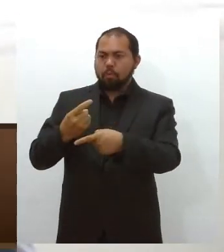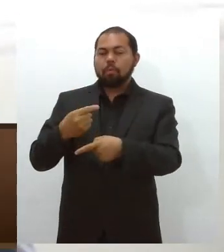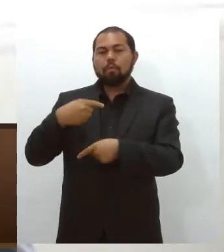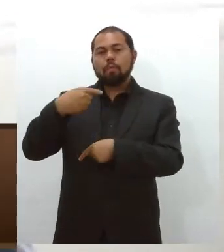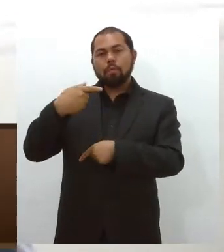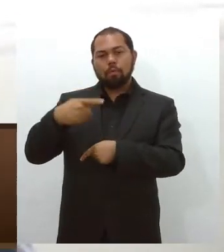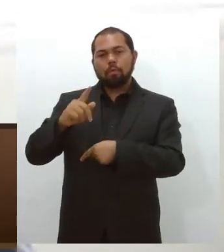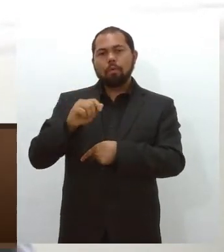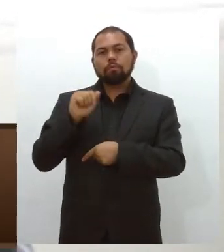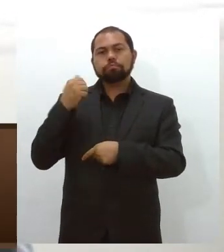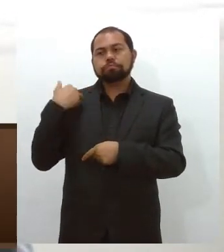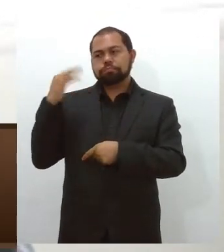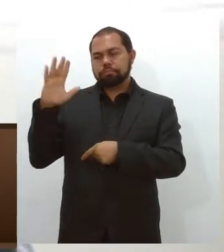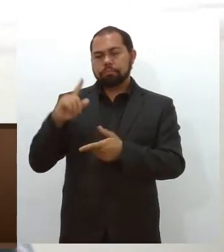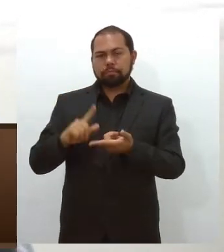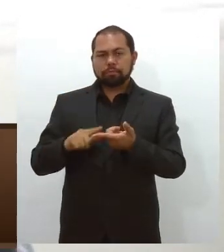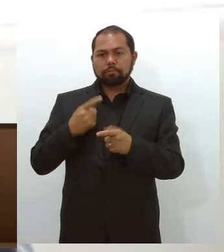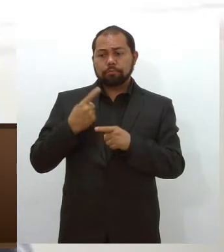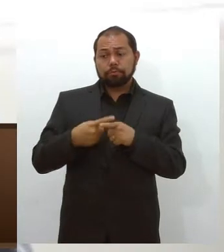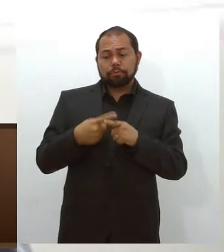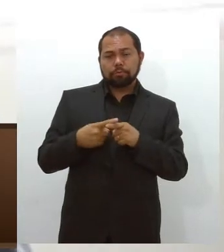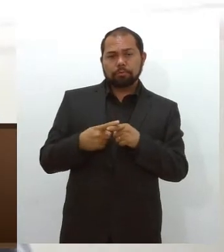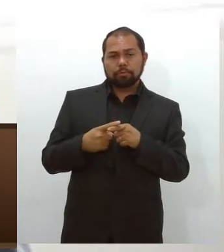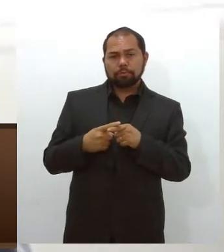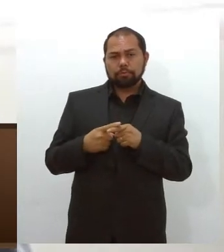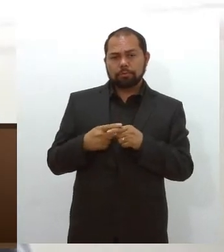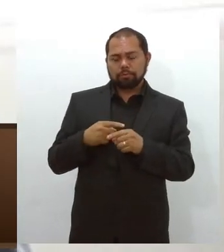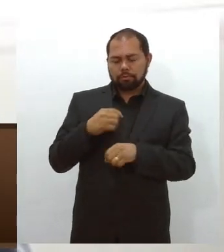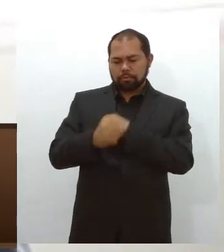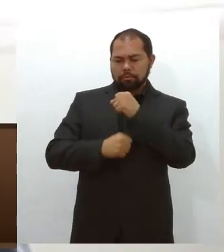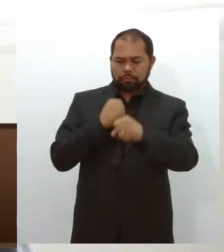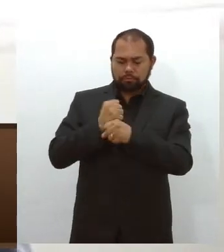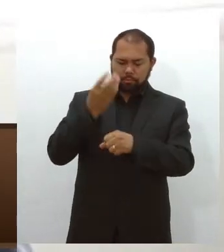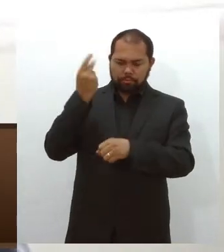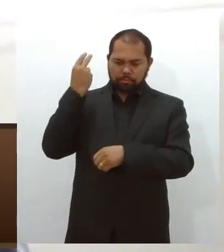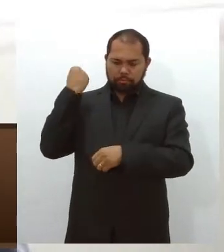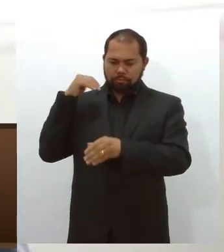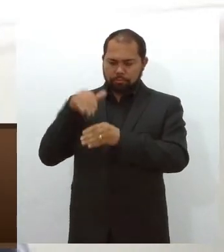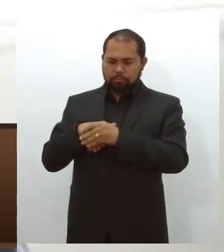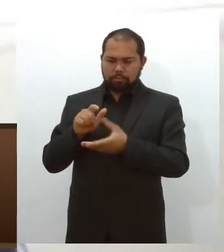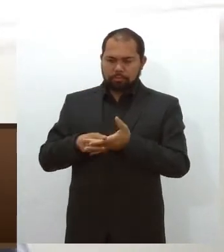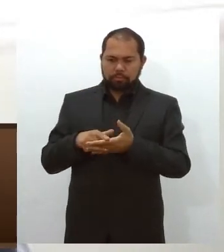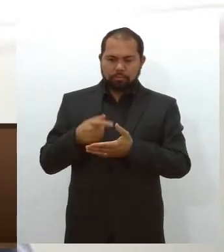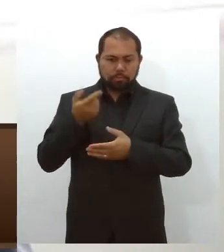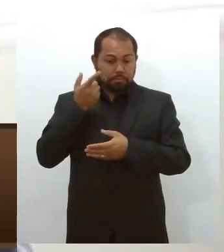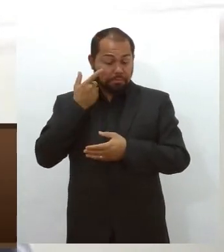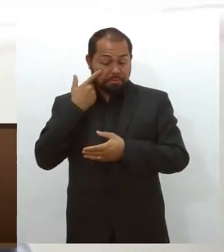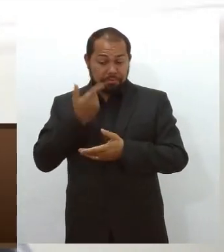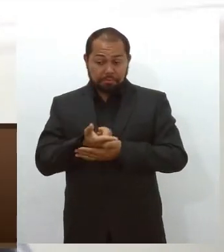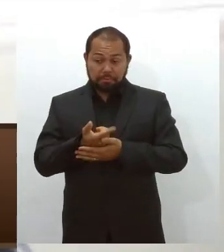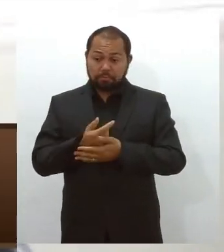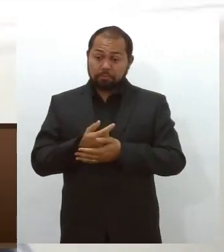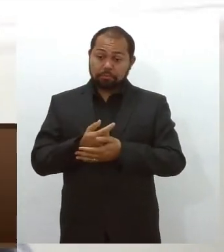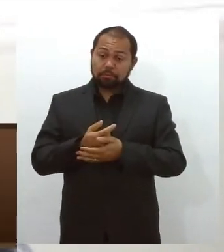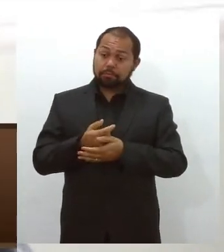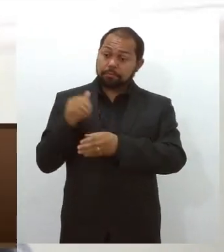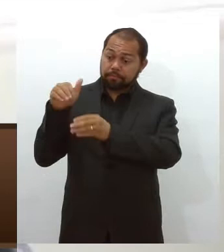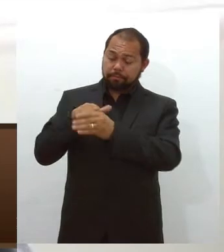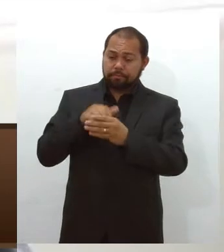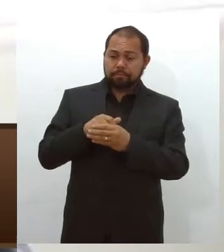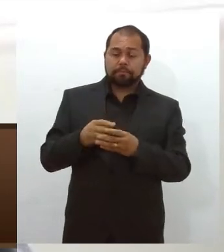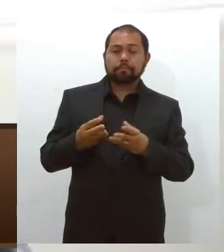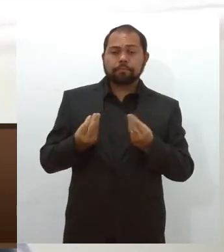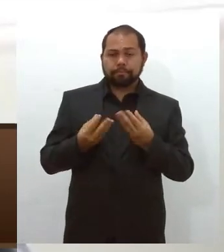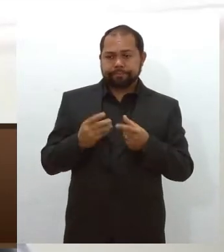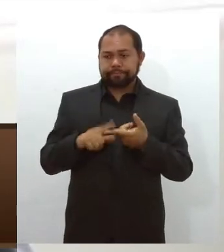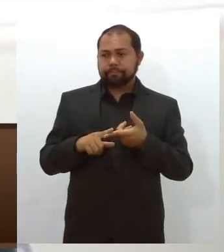porque nas eleições anteriores, constatou-se que o eleitor muitas vezes digita o número do seu candidato